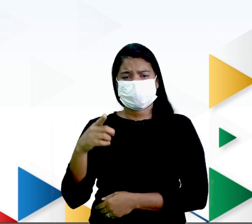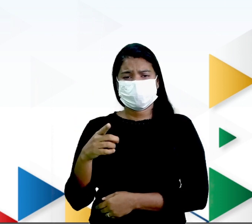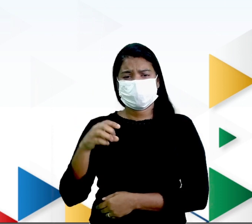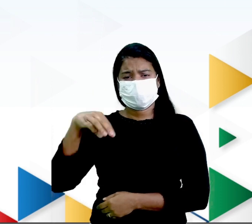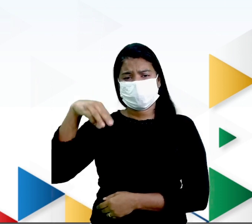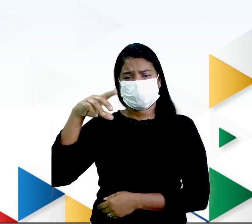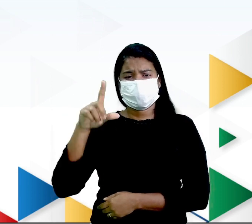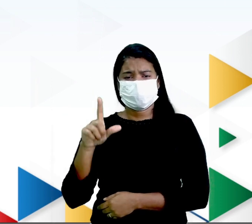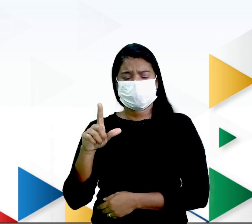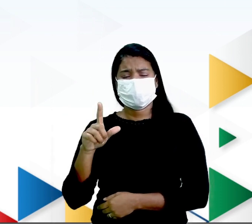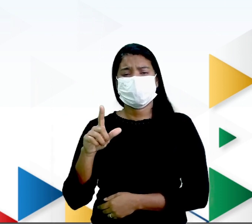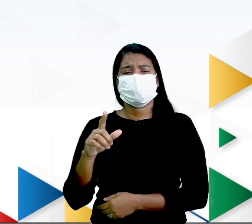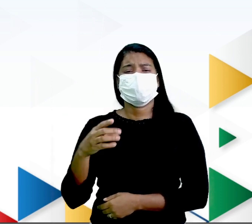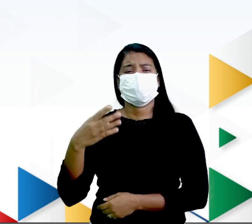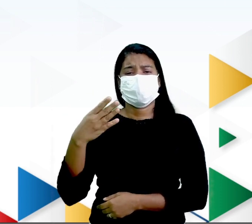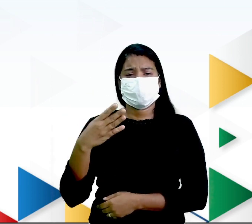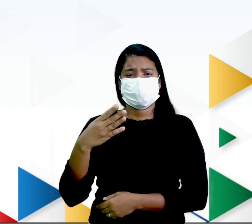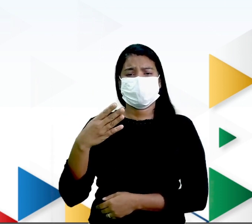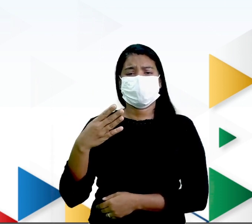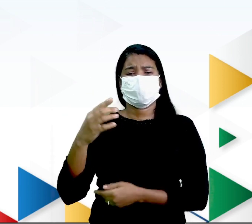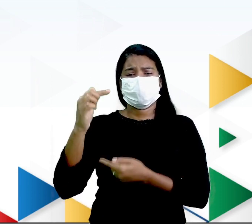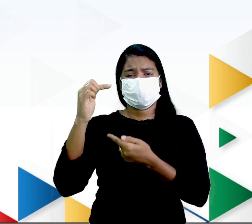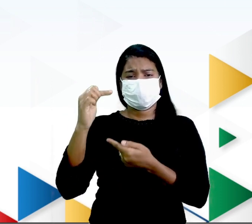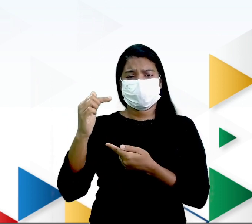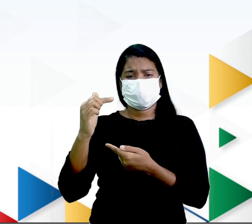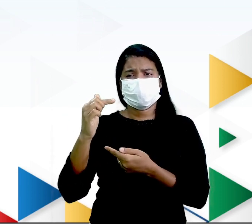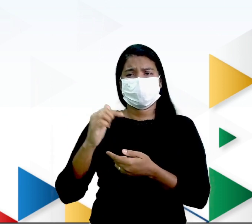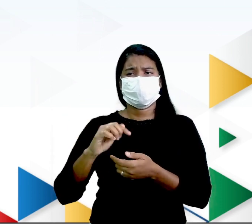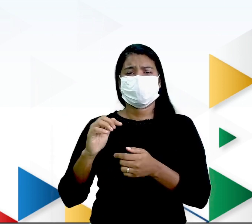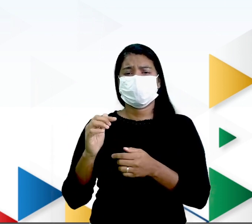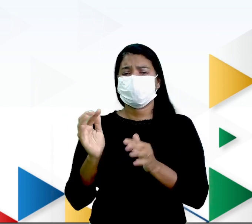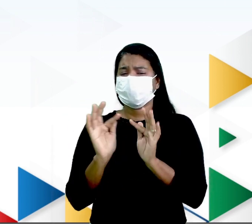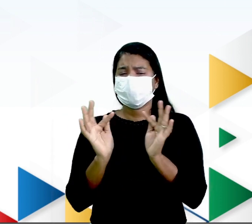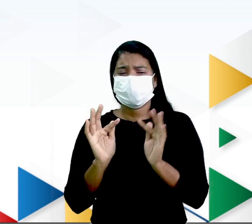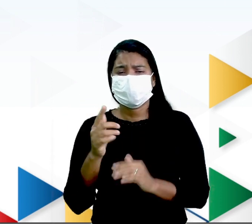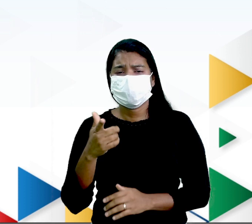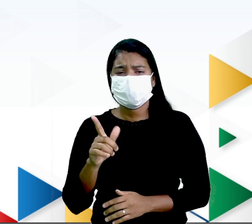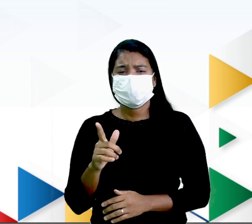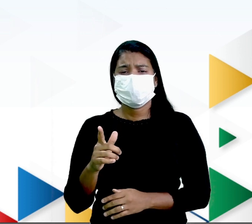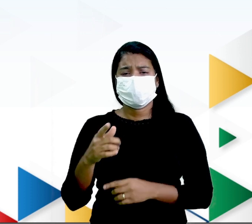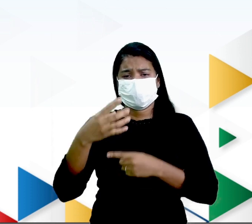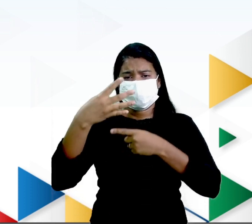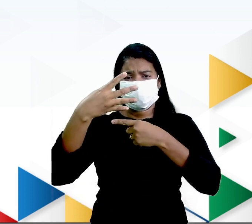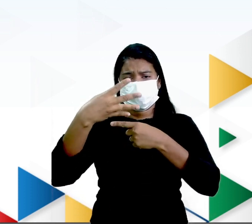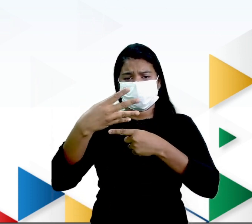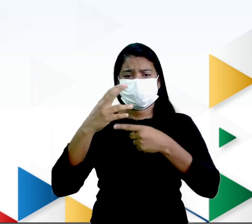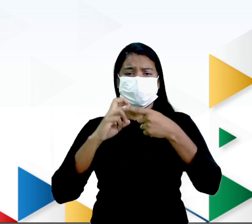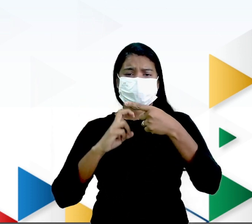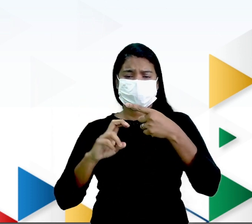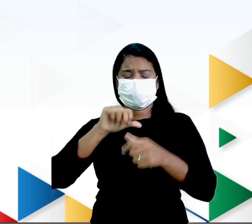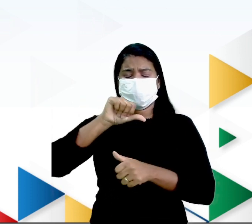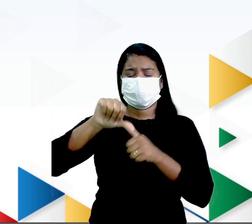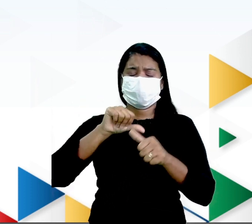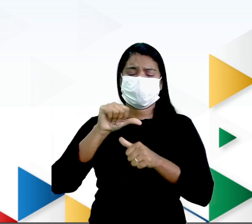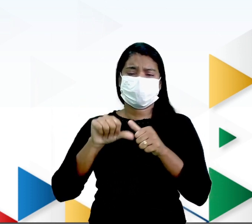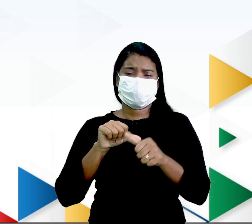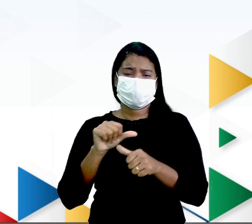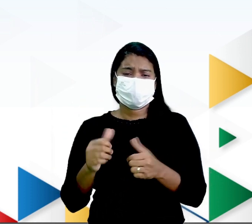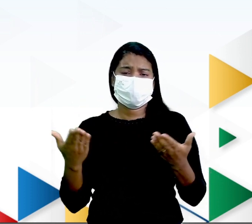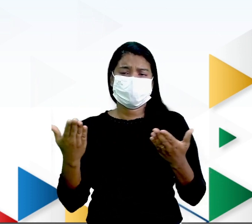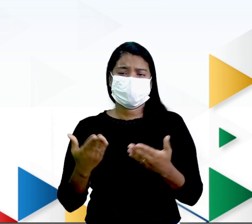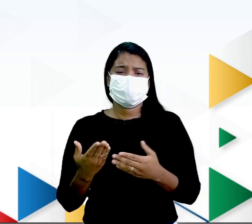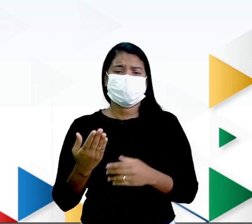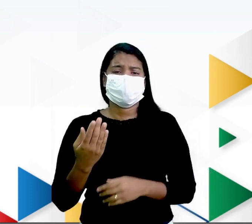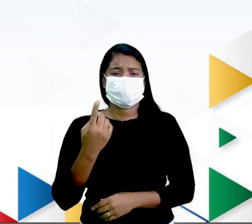existem em 4/5 de 1 litro? Tá bom? Não dá para simplificar 4/5. Então, nesse caso, eu vou transformar 1